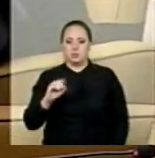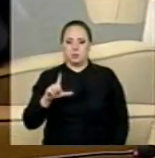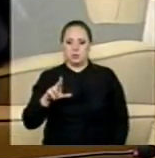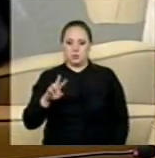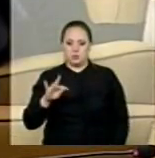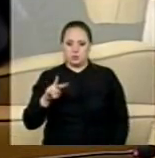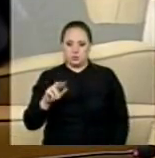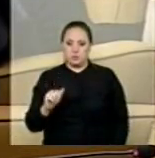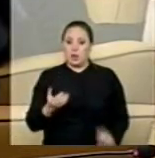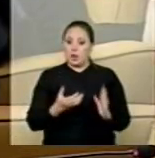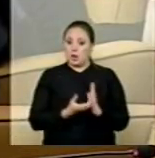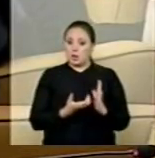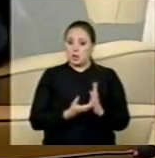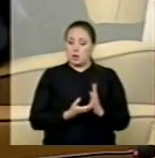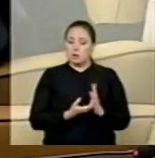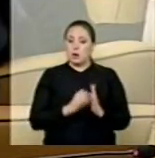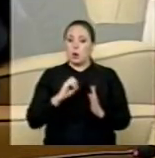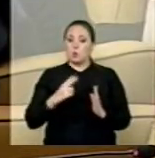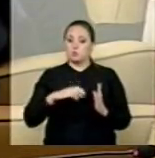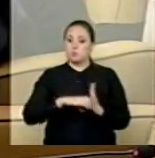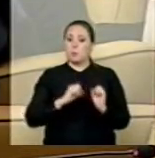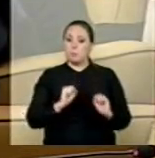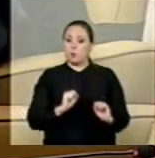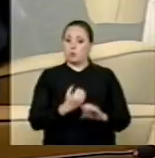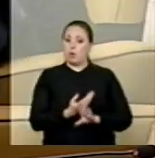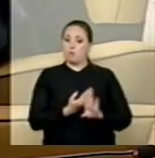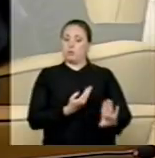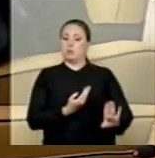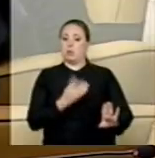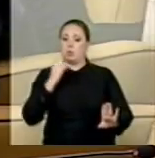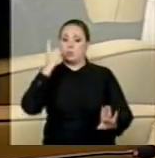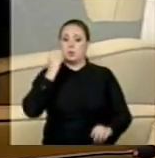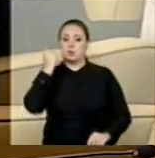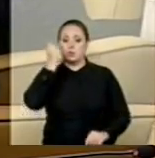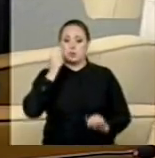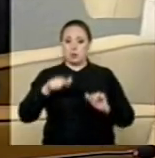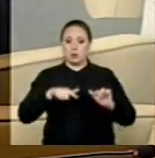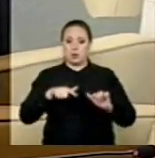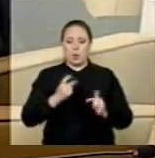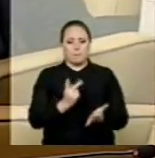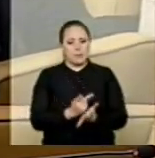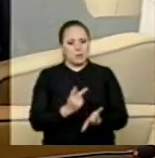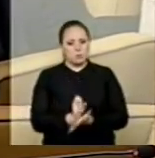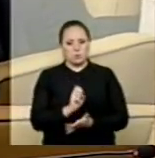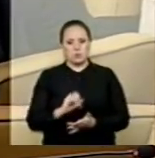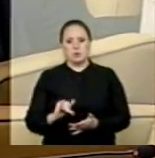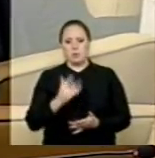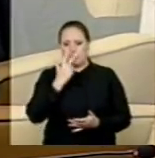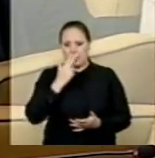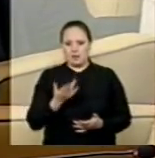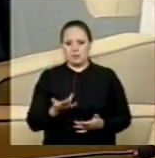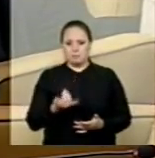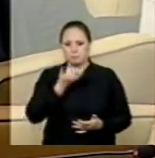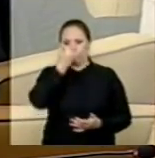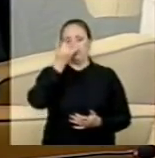Legislativa pode afastá-la do cenário, ainda que o agente político tenha sido surpreendido